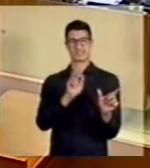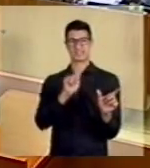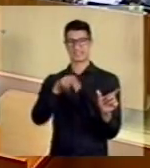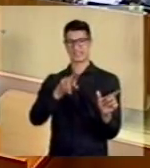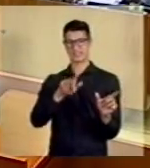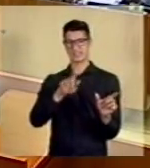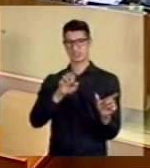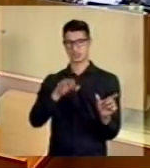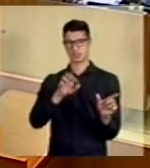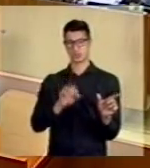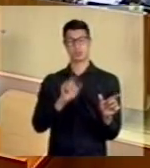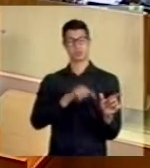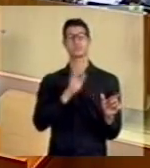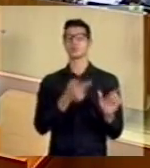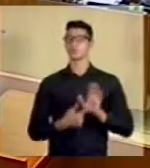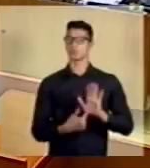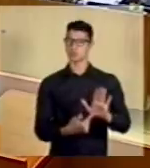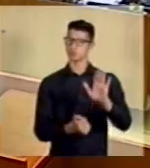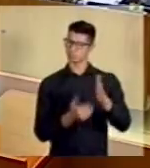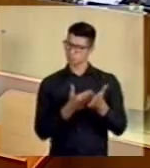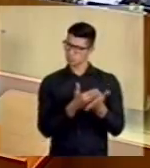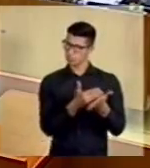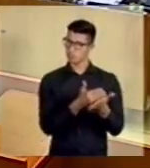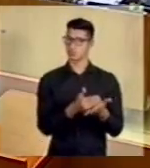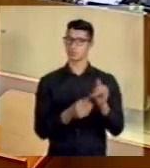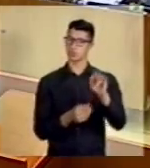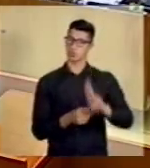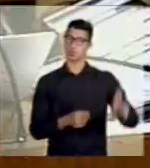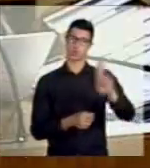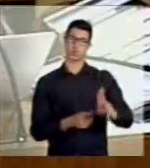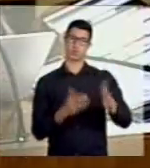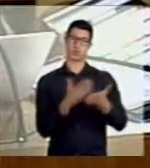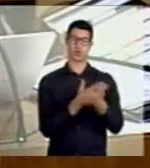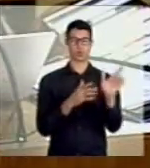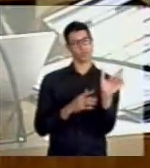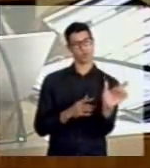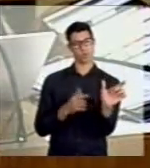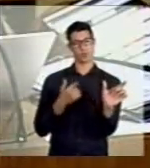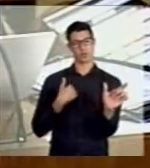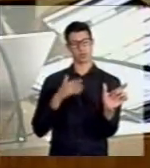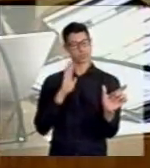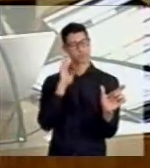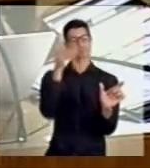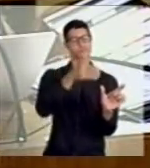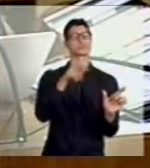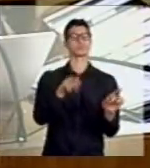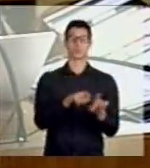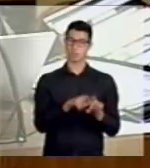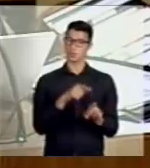é porque Vossa Excelência bem apontou que, na inicial, se usa um determinado vocábulo e eu me atenho àquilo que